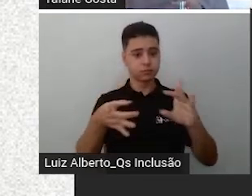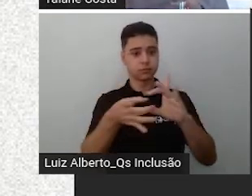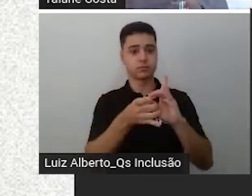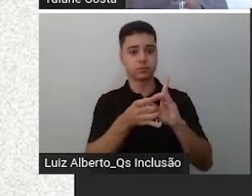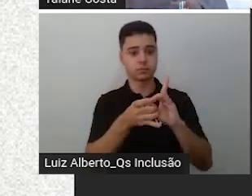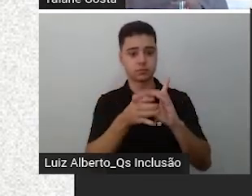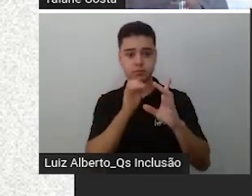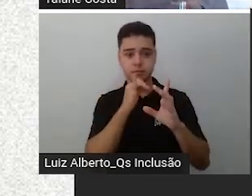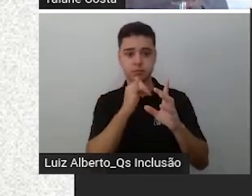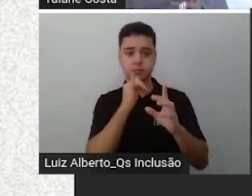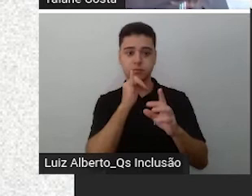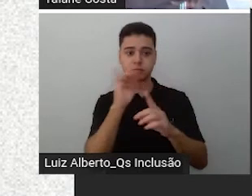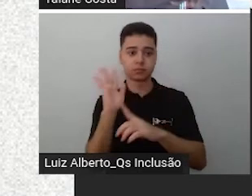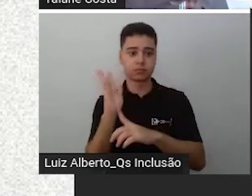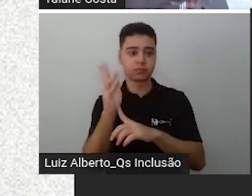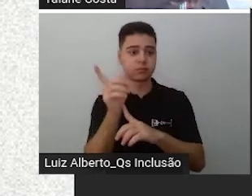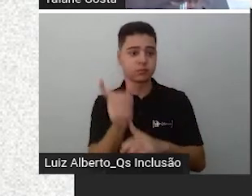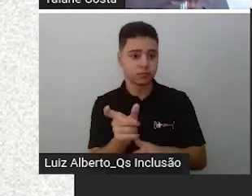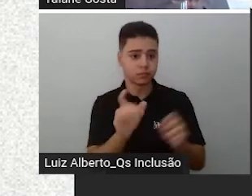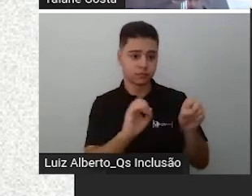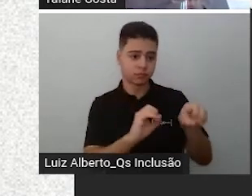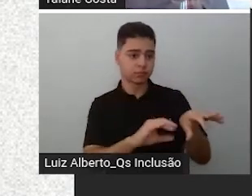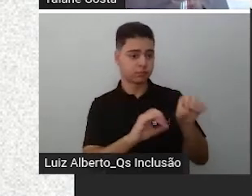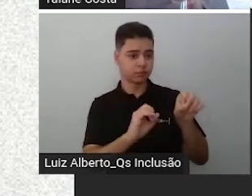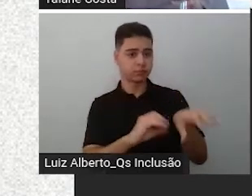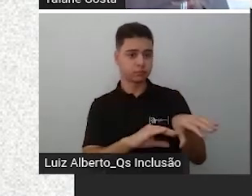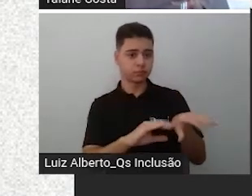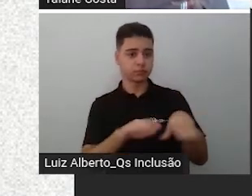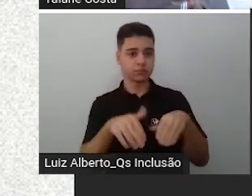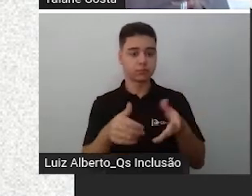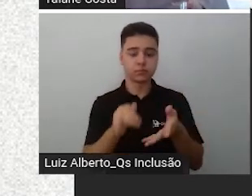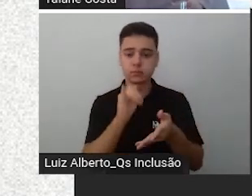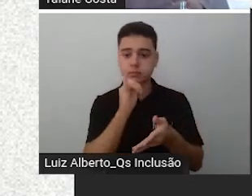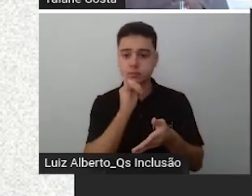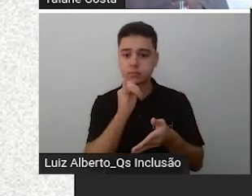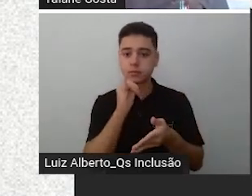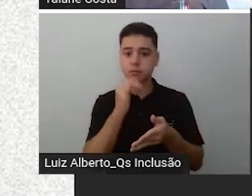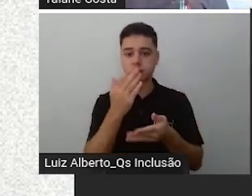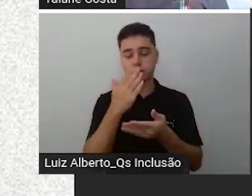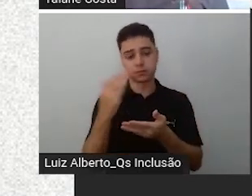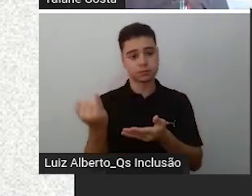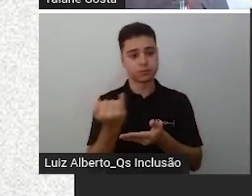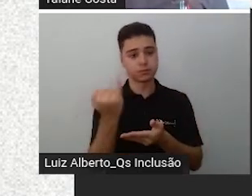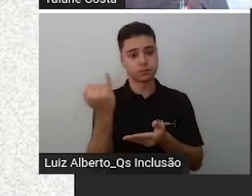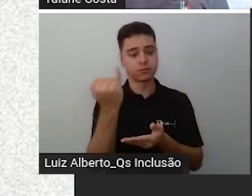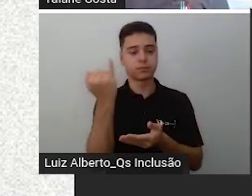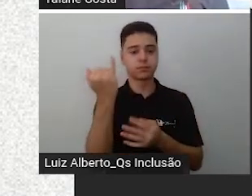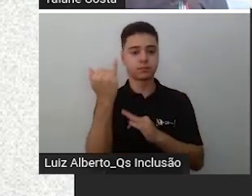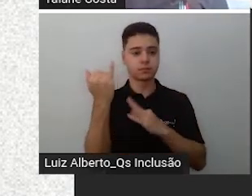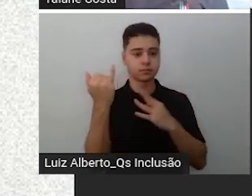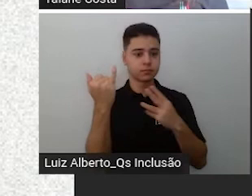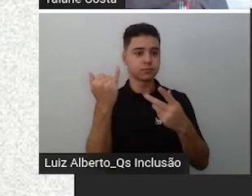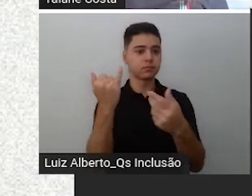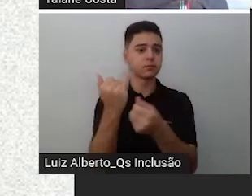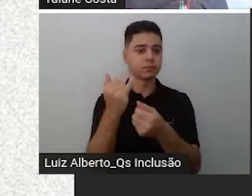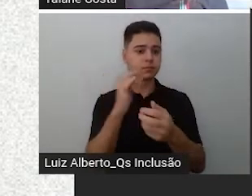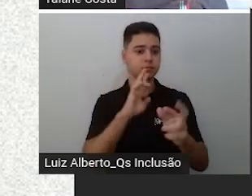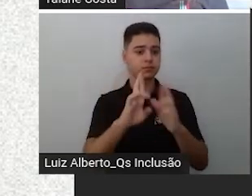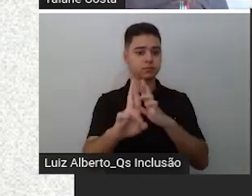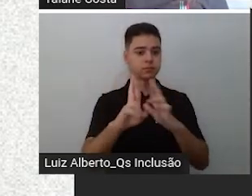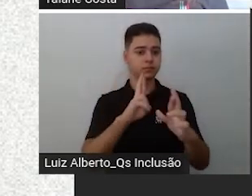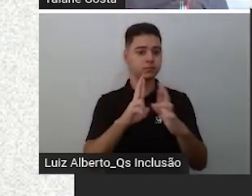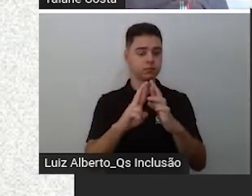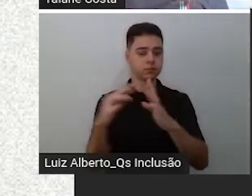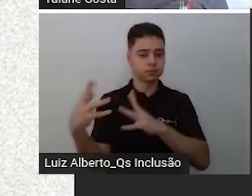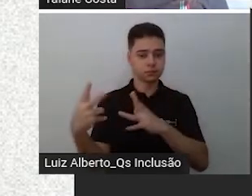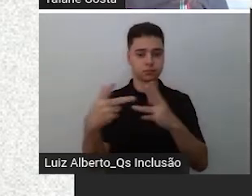entre arte e educação. Qual que é a importância, né, dessa relação entre